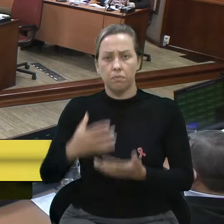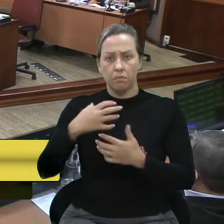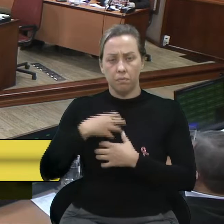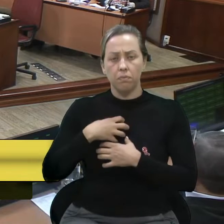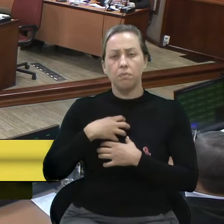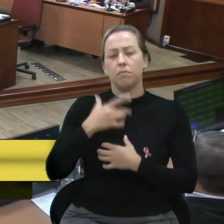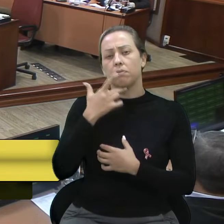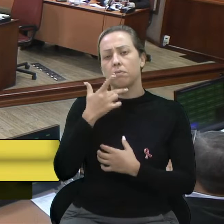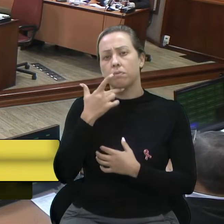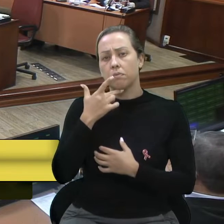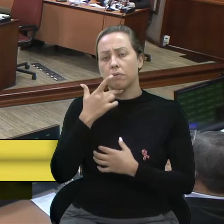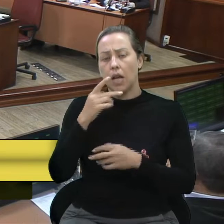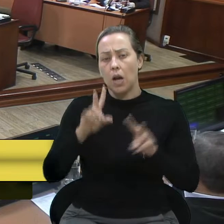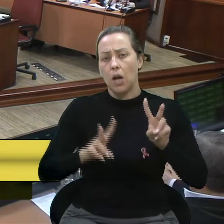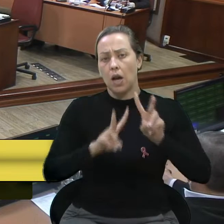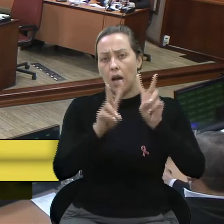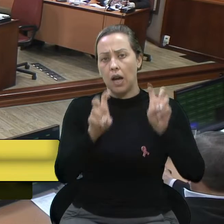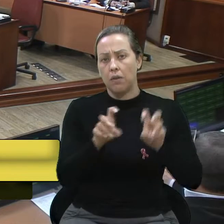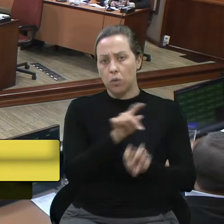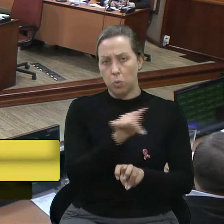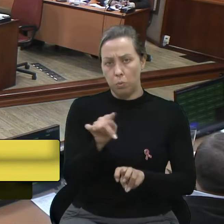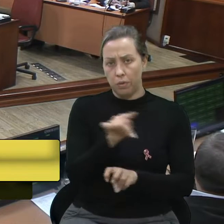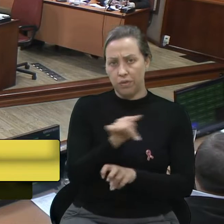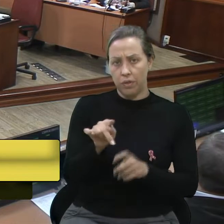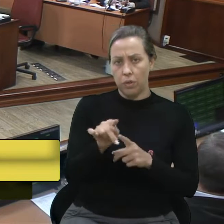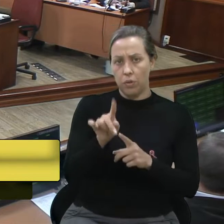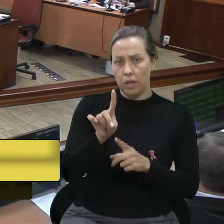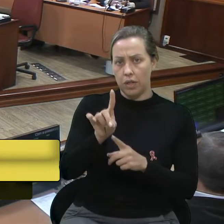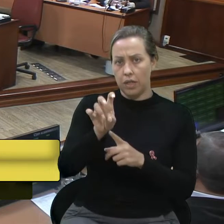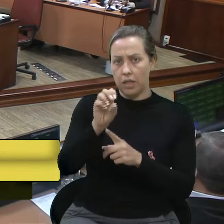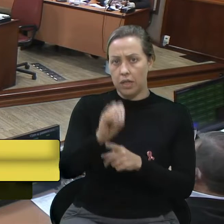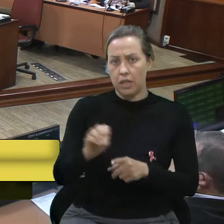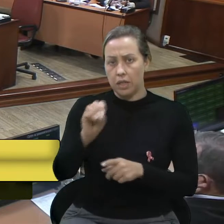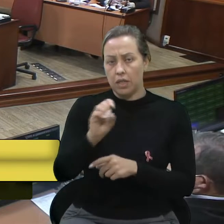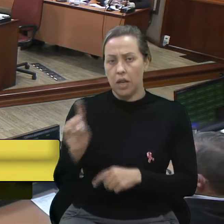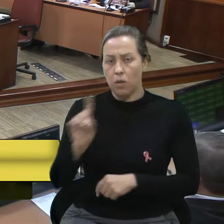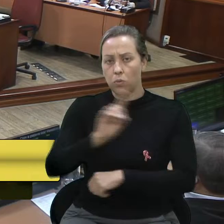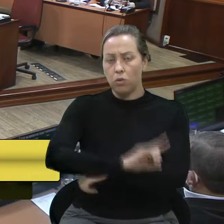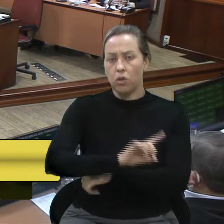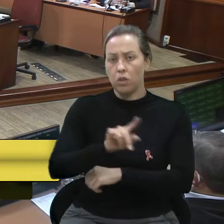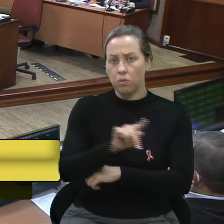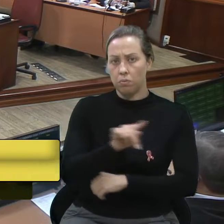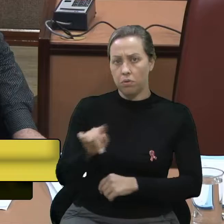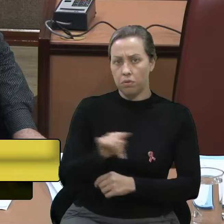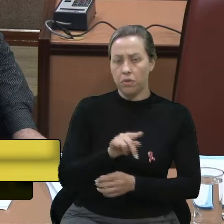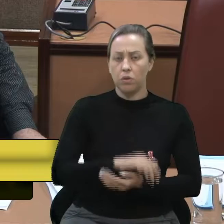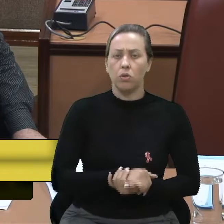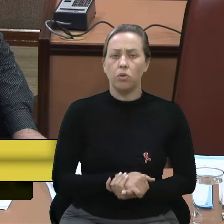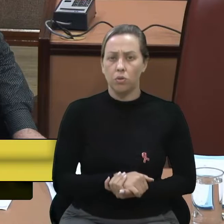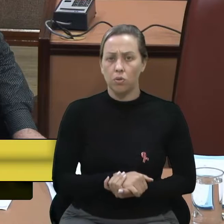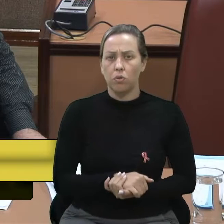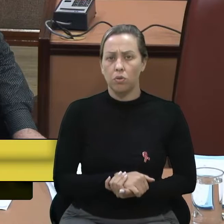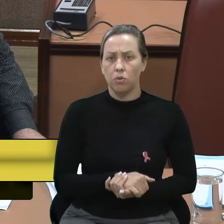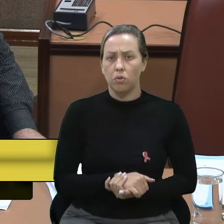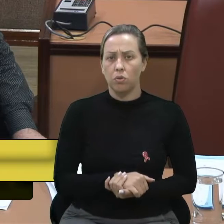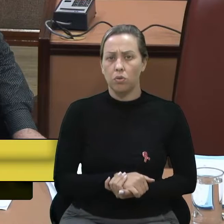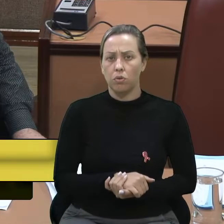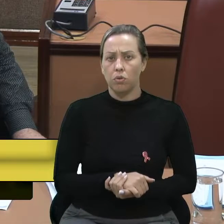em relação ao tema. 15 de outubro é o Dia do Professor. Aqui a gente